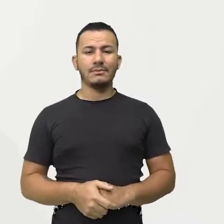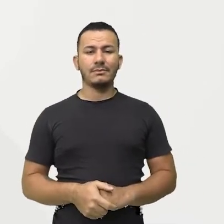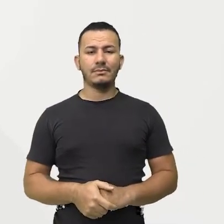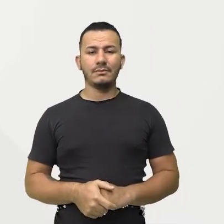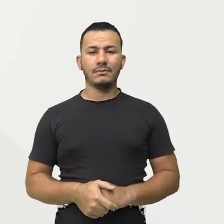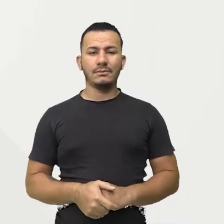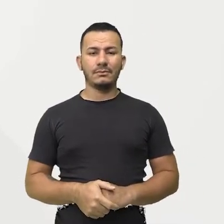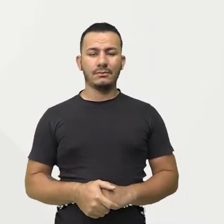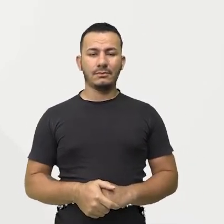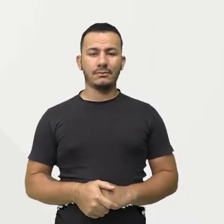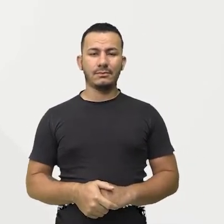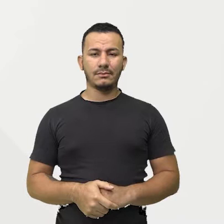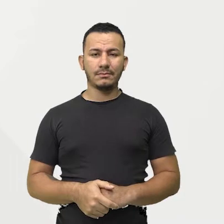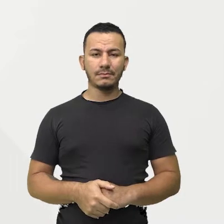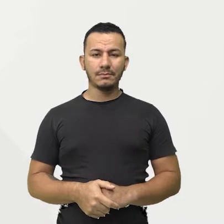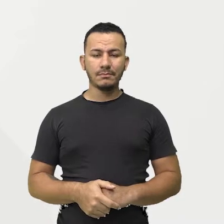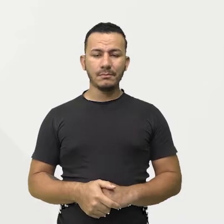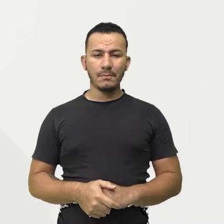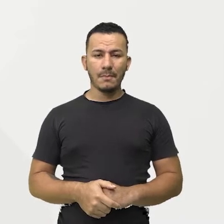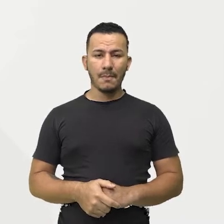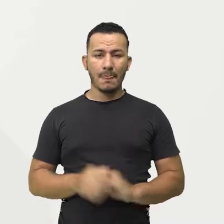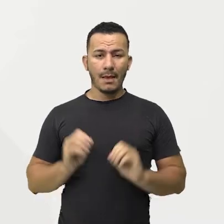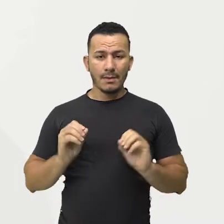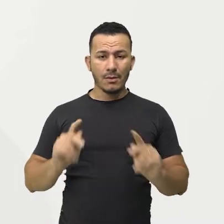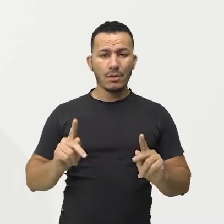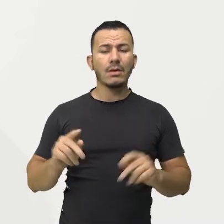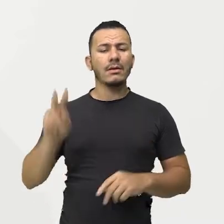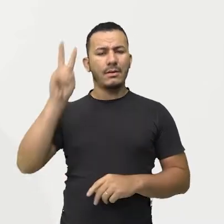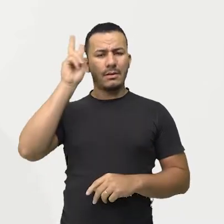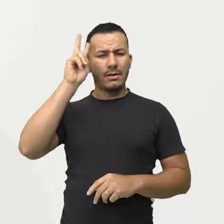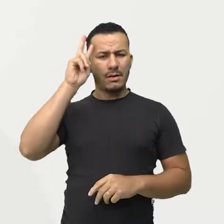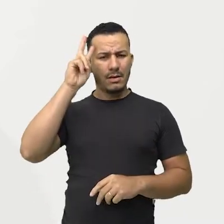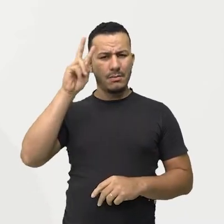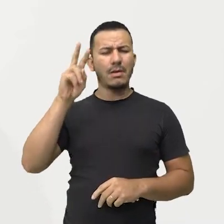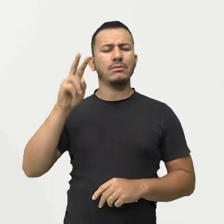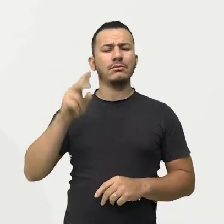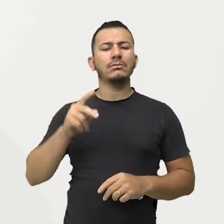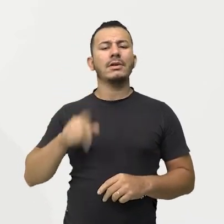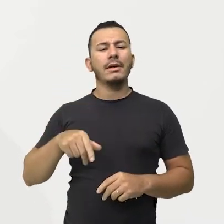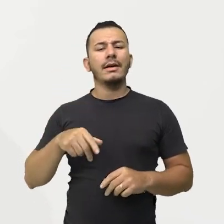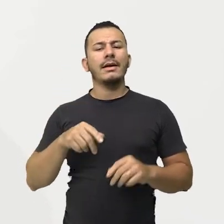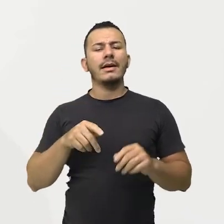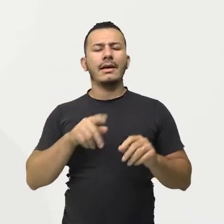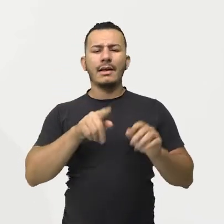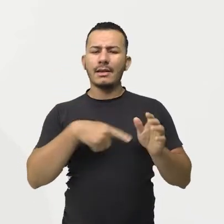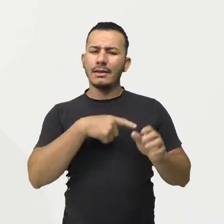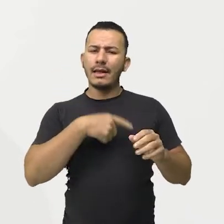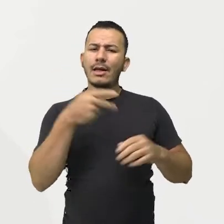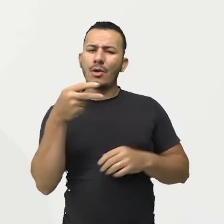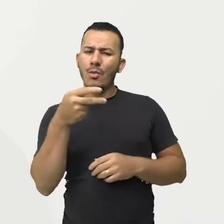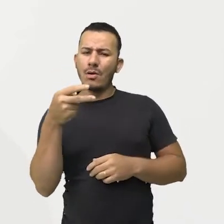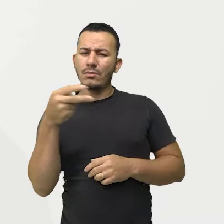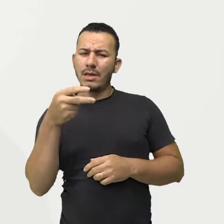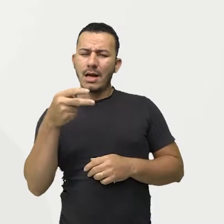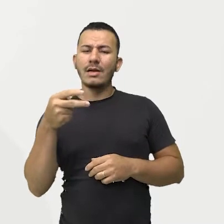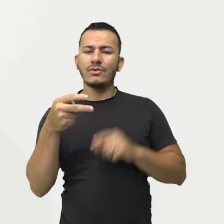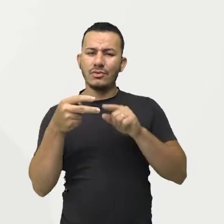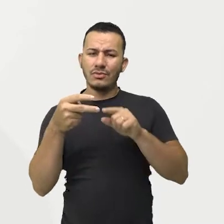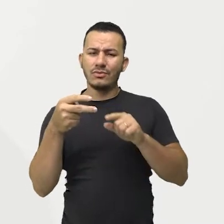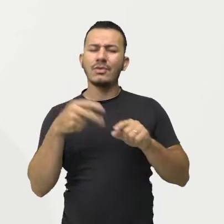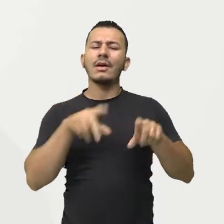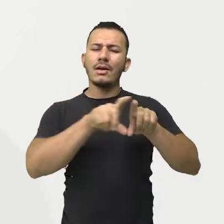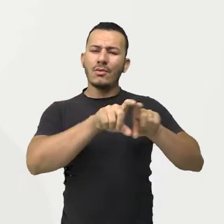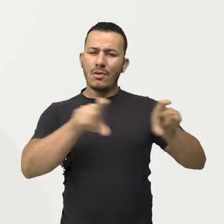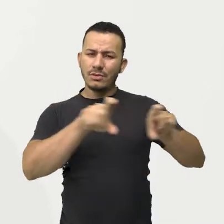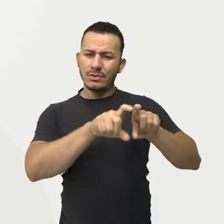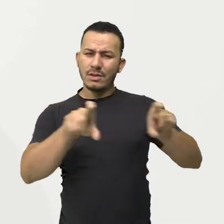50. Beleza até aí? Lembra que o professor Paulo falou? Sentenças matemáticas que possuem igualdade, ou equação,